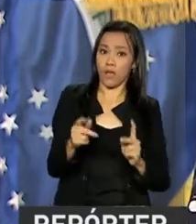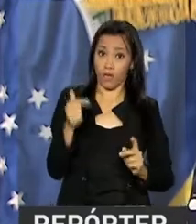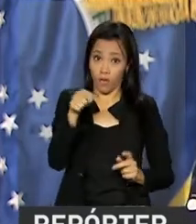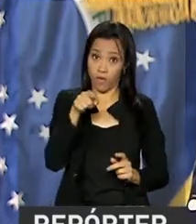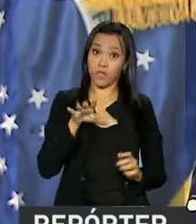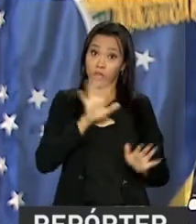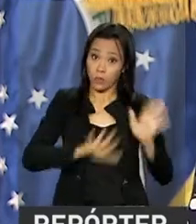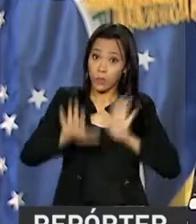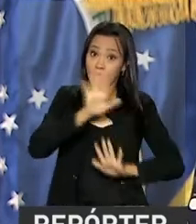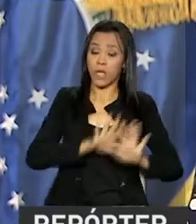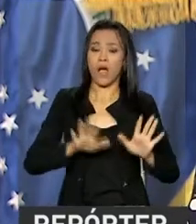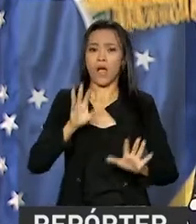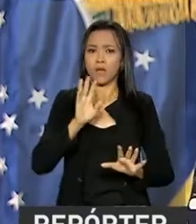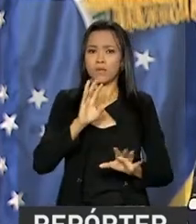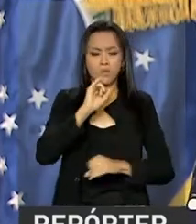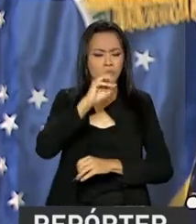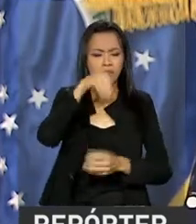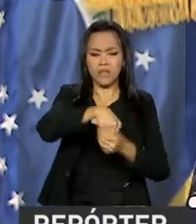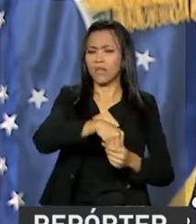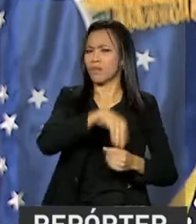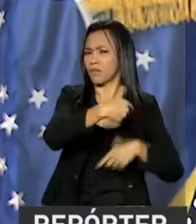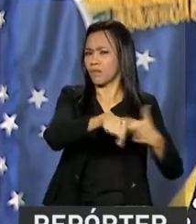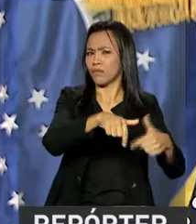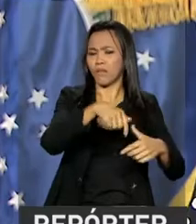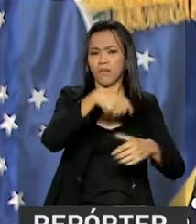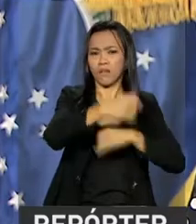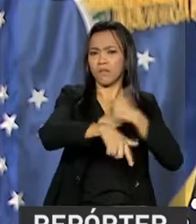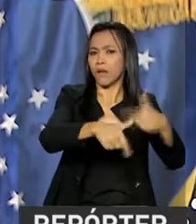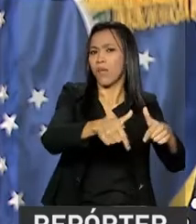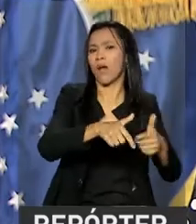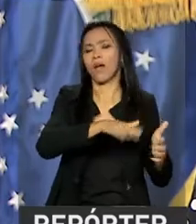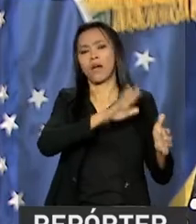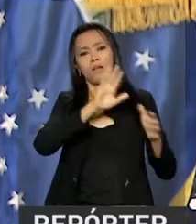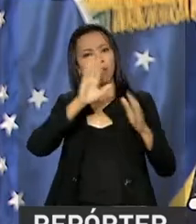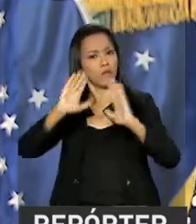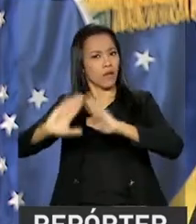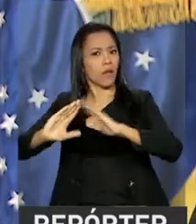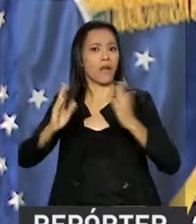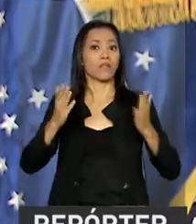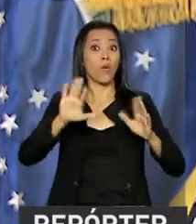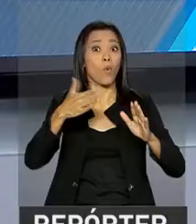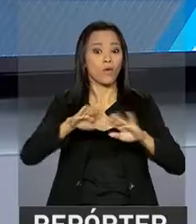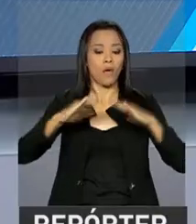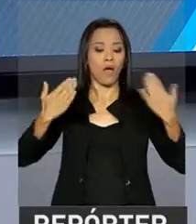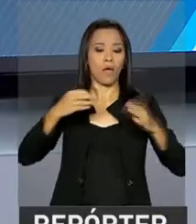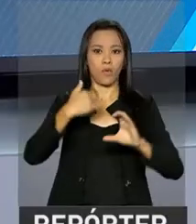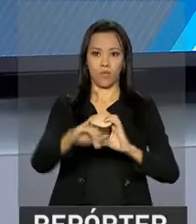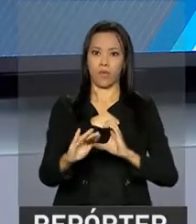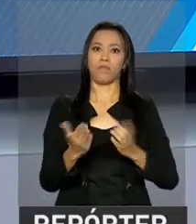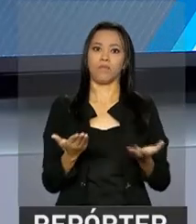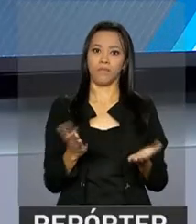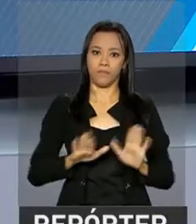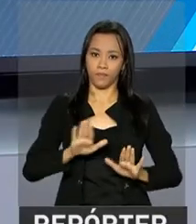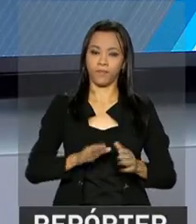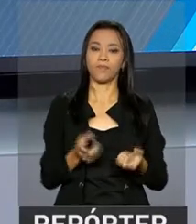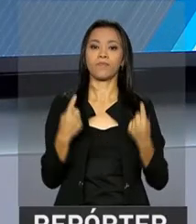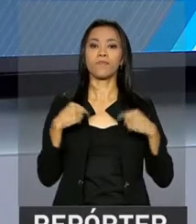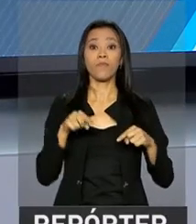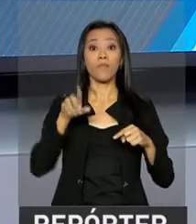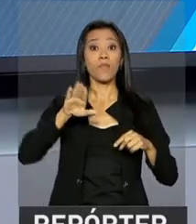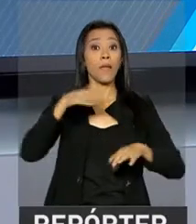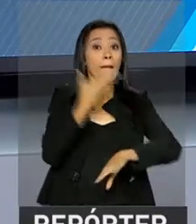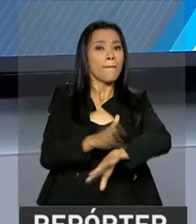a gente tem que ter um ambiente de trabalho ea gente tem que ter em nossa casa também quando abrimos os e mails na hora de praticar